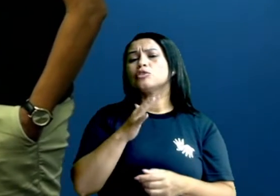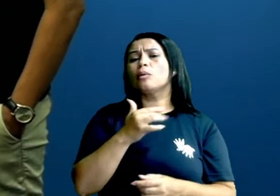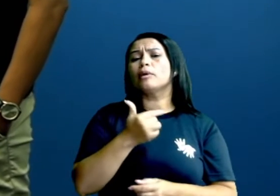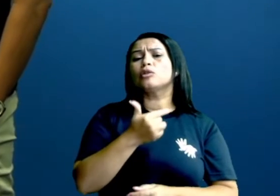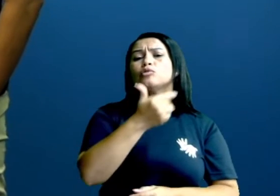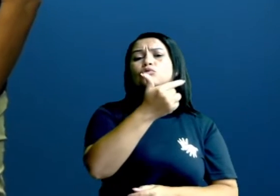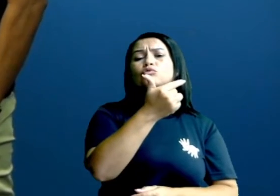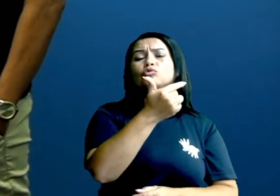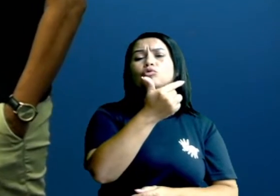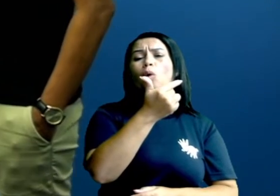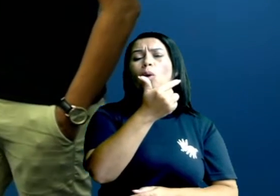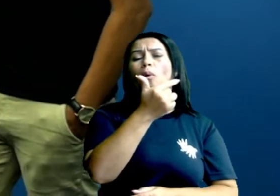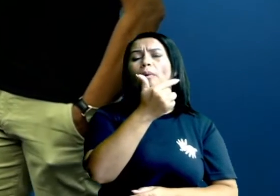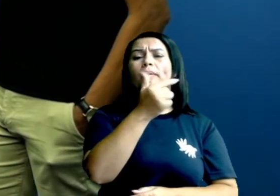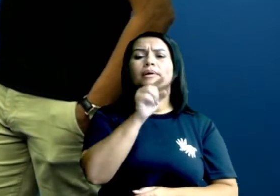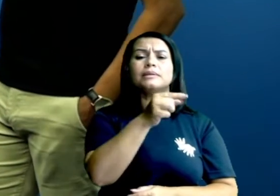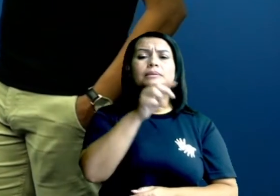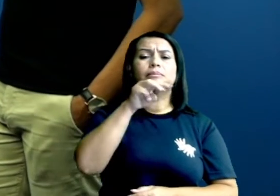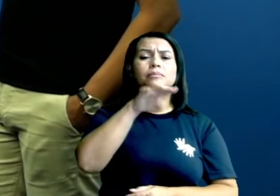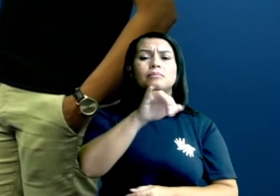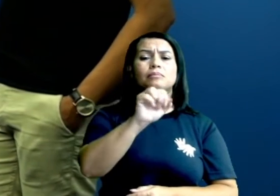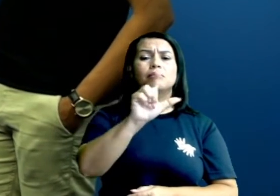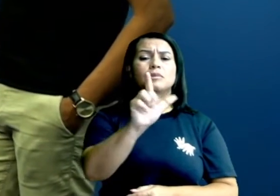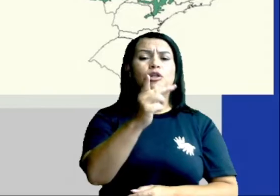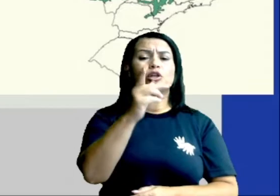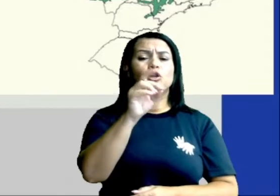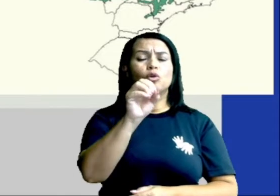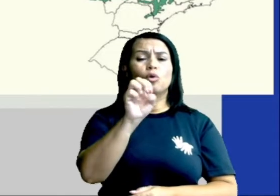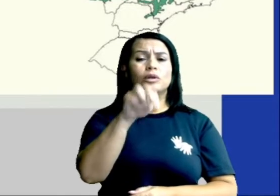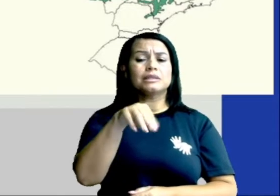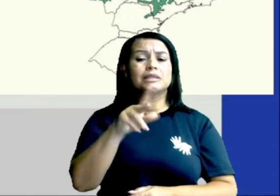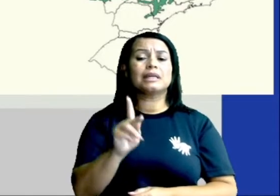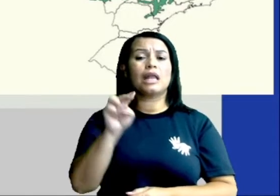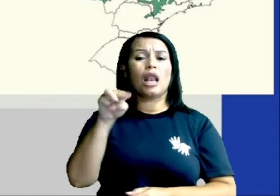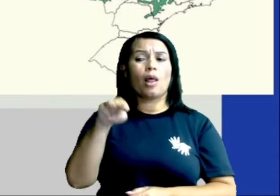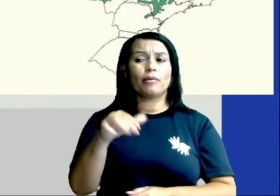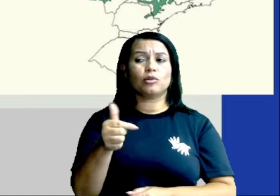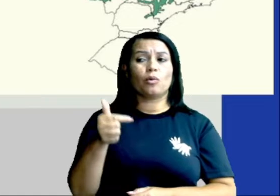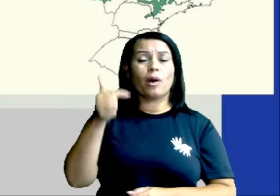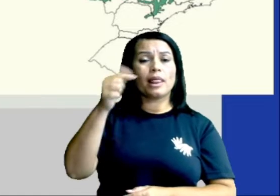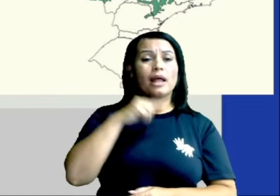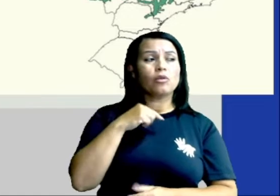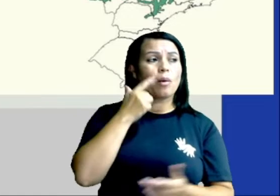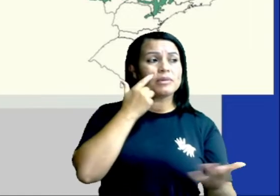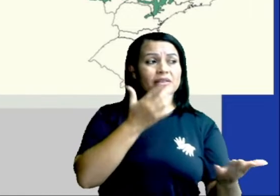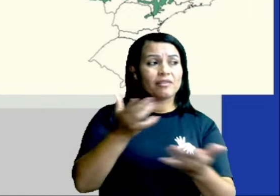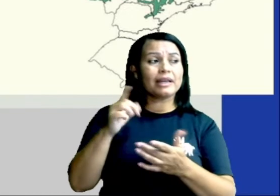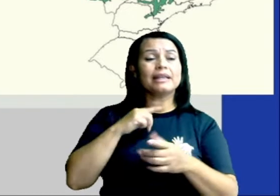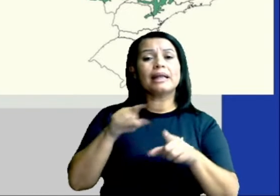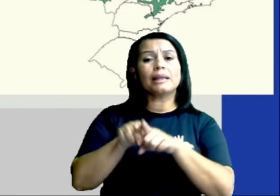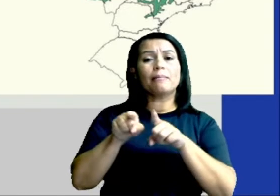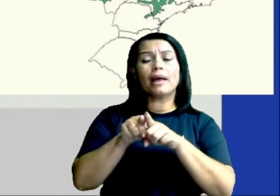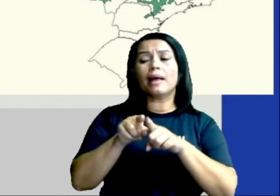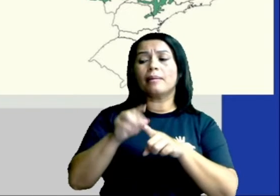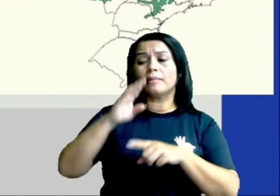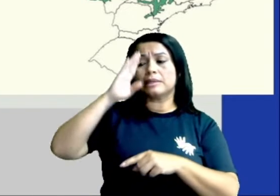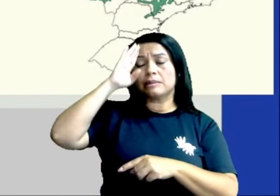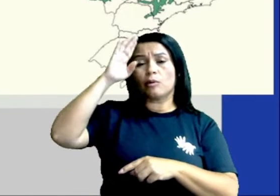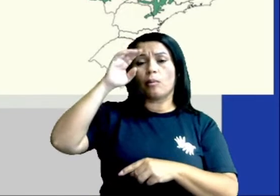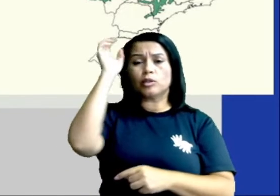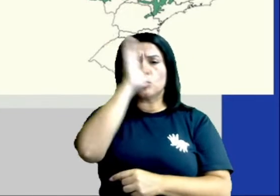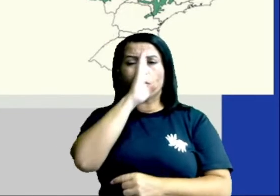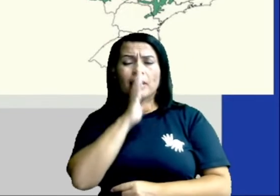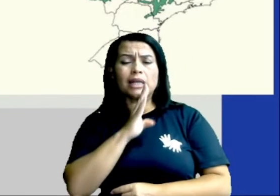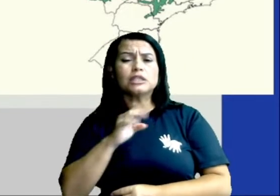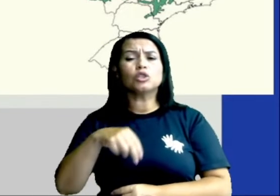2 milhões de quilômetros quadrados, tá? E veja aqui que ocupa principalmente a região central do Brasil, né, abrangendo aí territórios